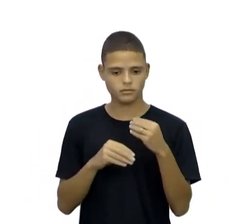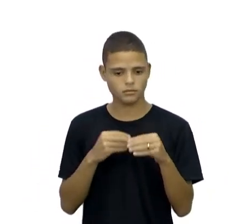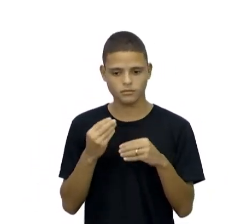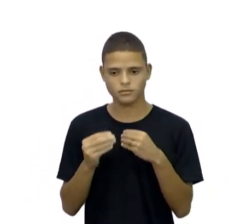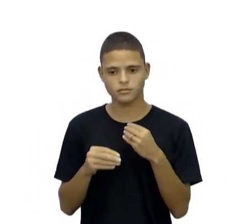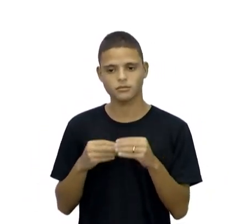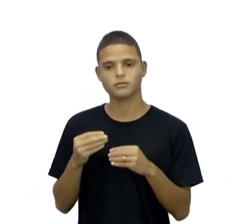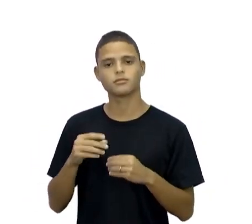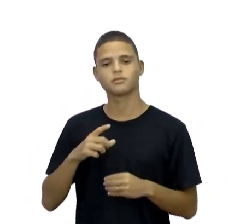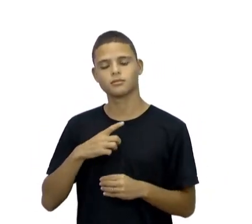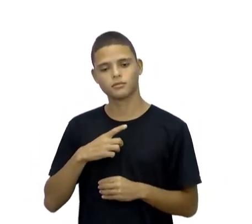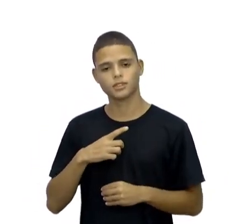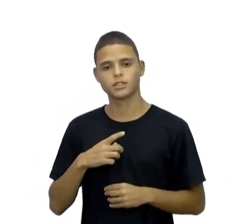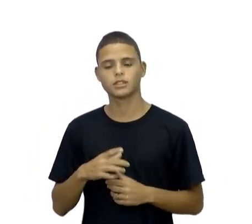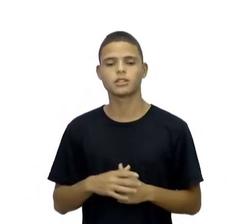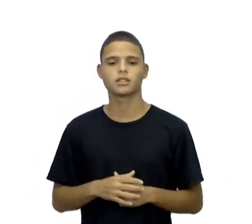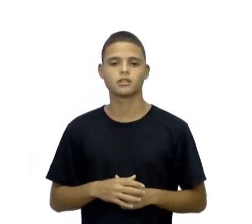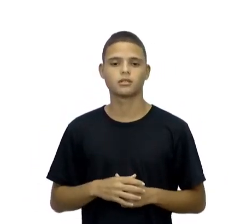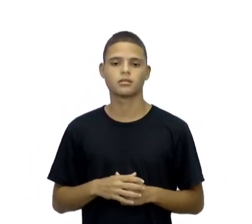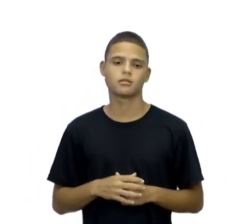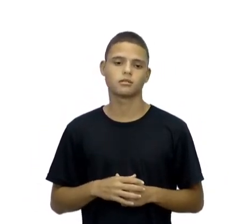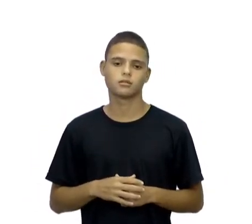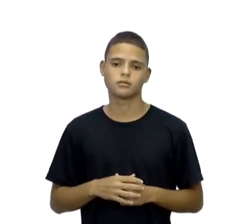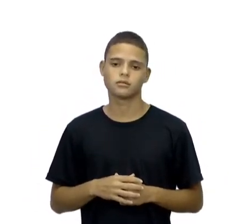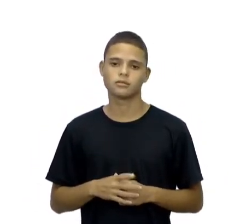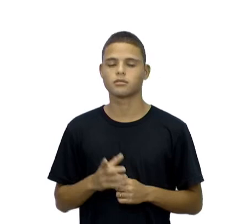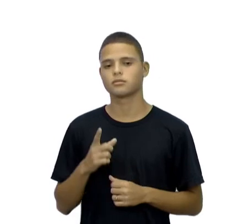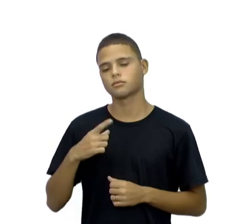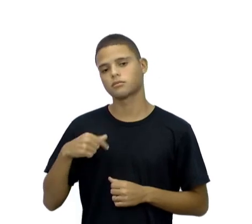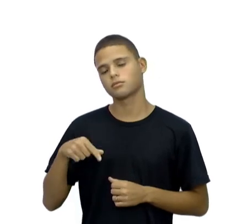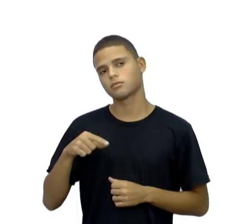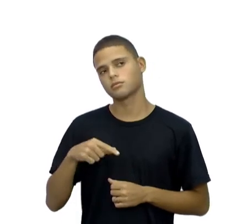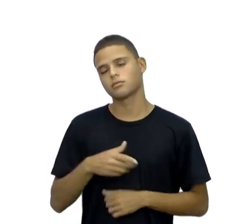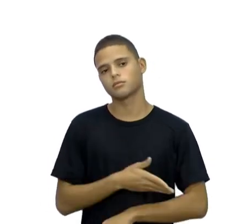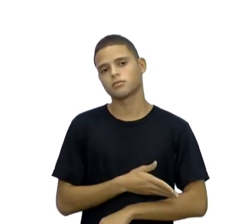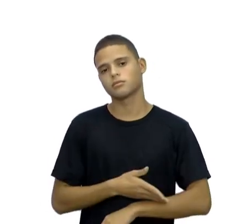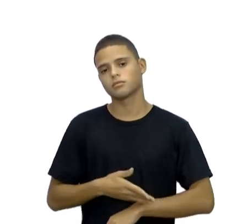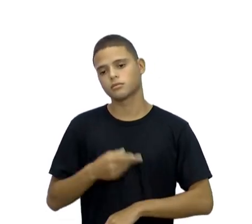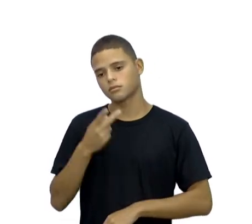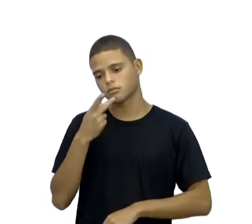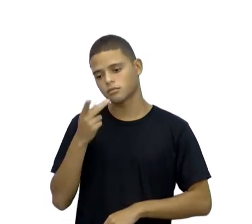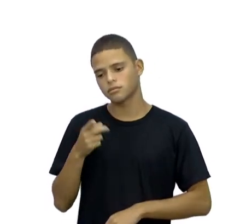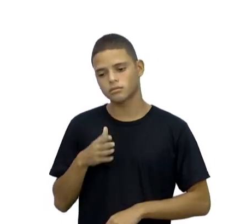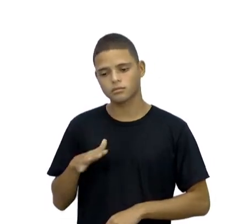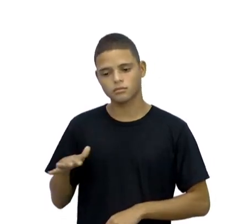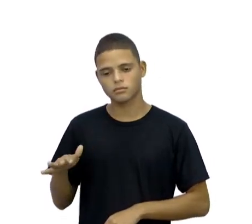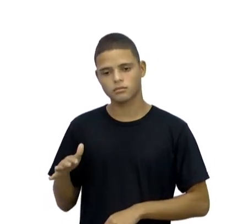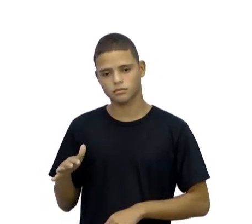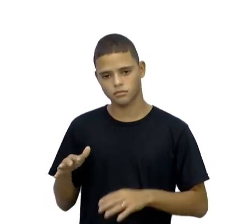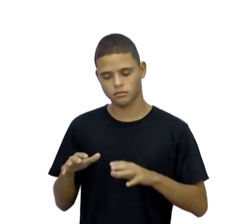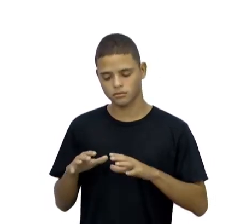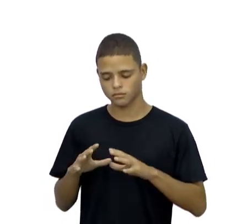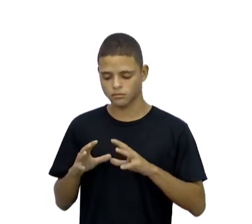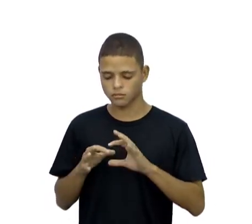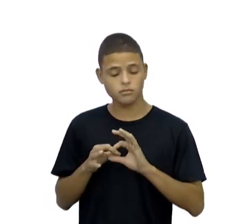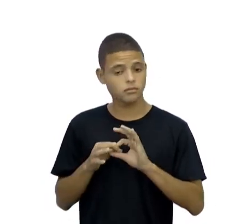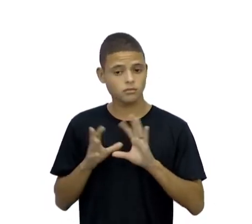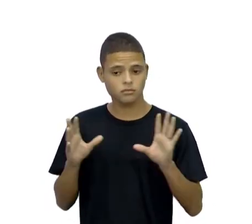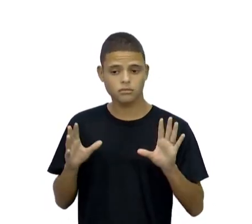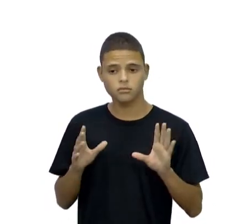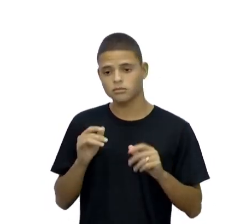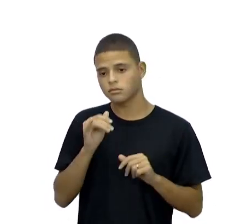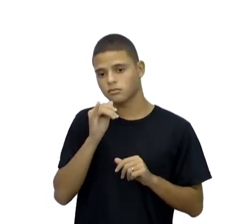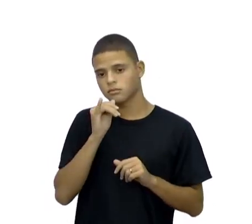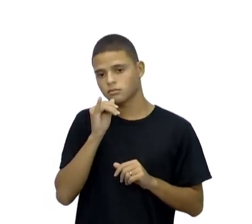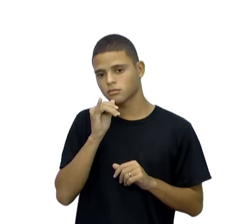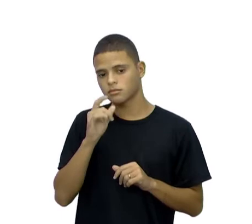lá, andando para cá e tudo mais. A gente fala que eles são livres, eles são doidos para sair daí. Se por acaso eles receberem